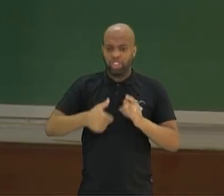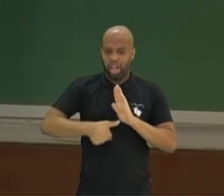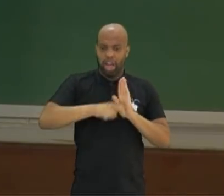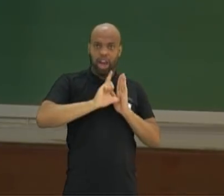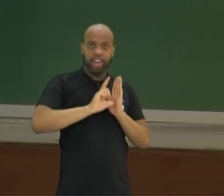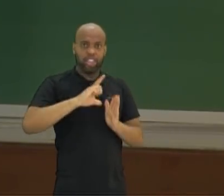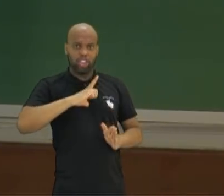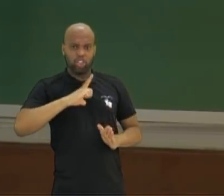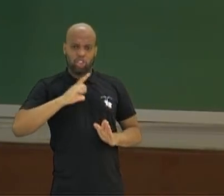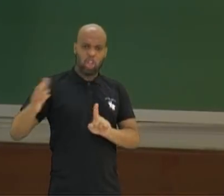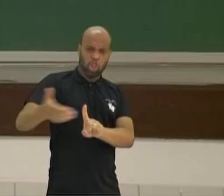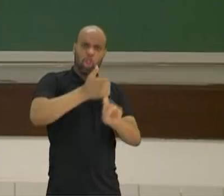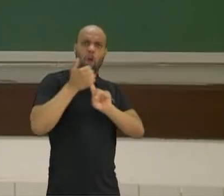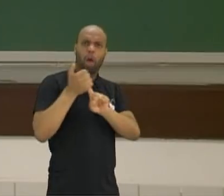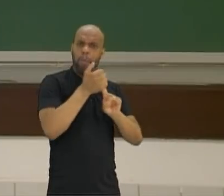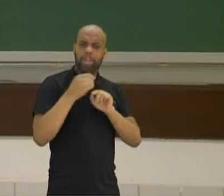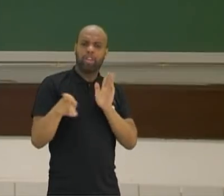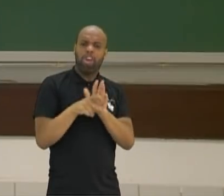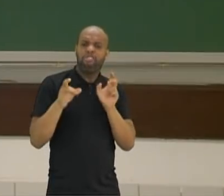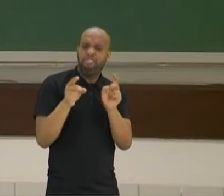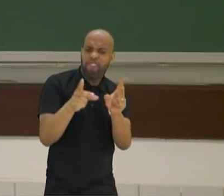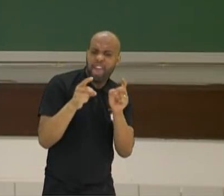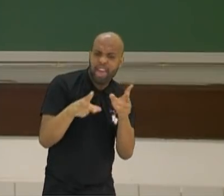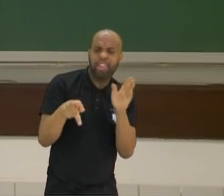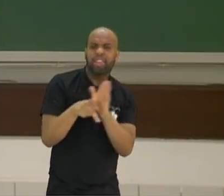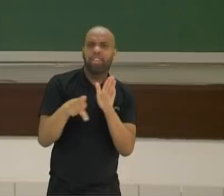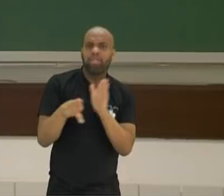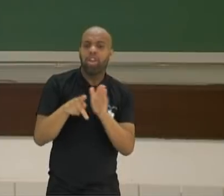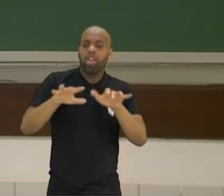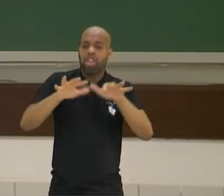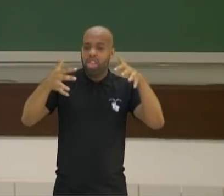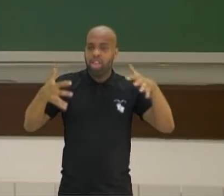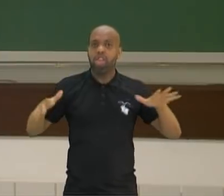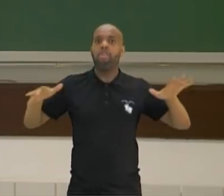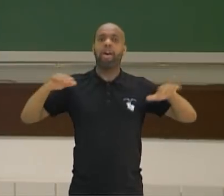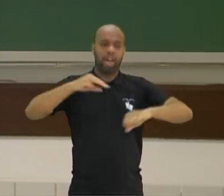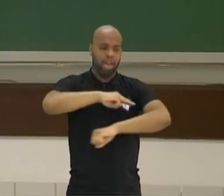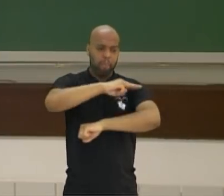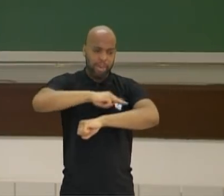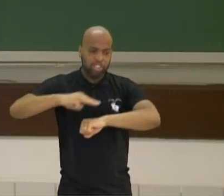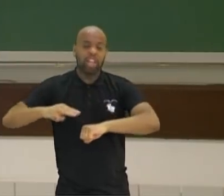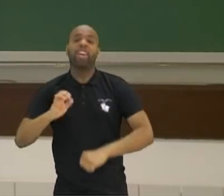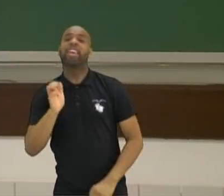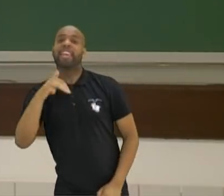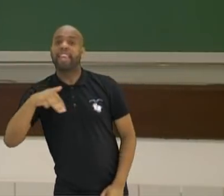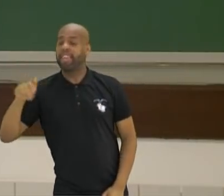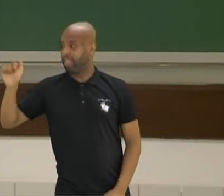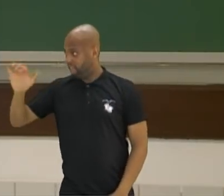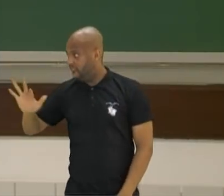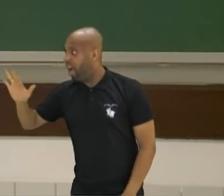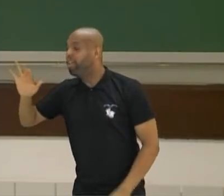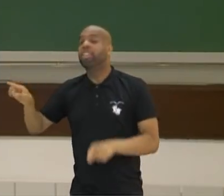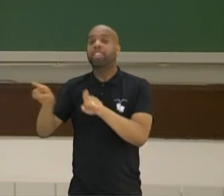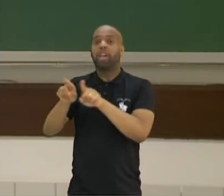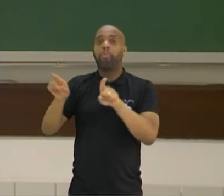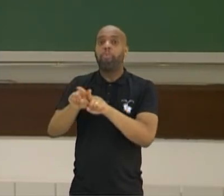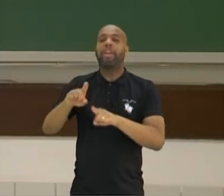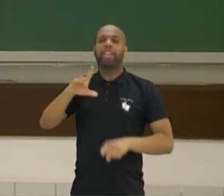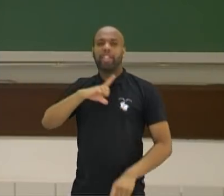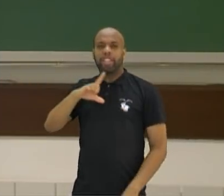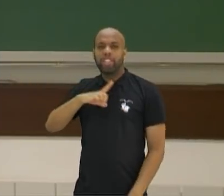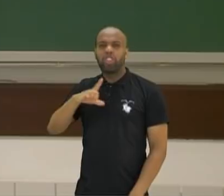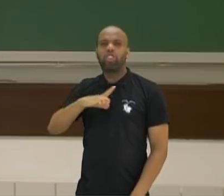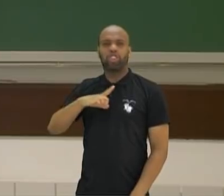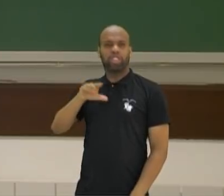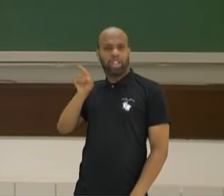árabes, os turcos e os italianos tinham no mar Mediterrâneo. Era apenas isso. Tá? Então, ao invés de